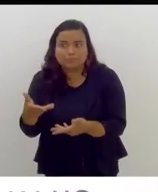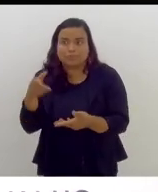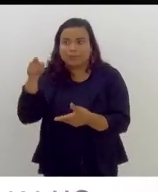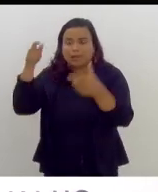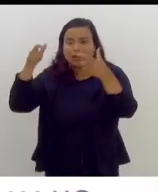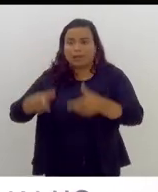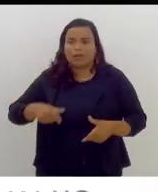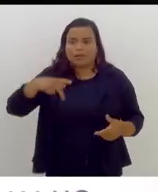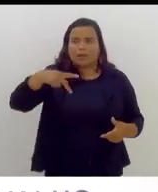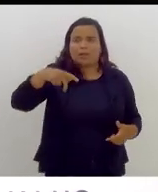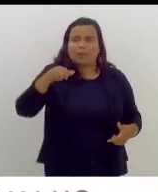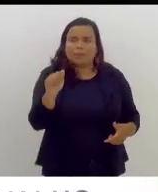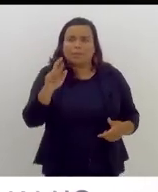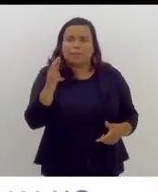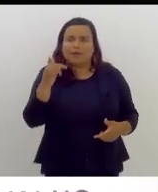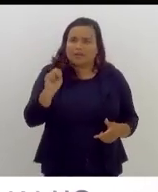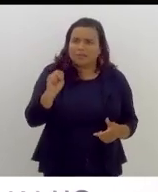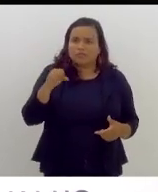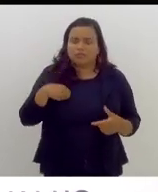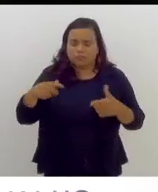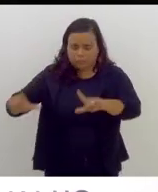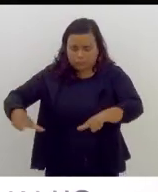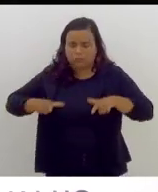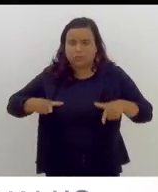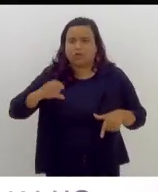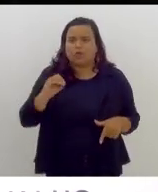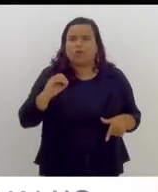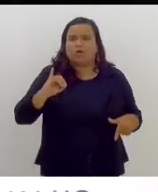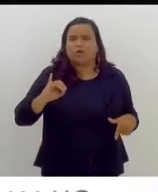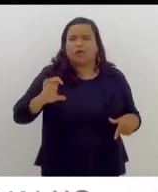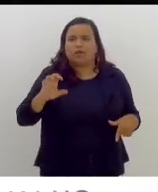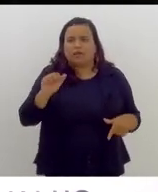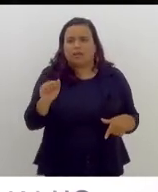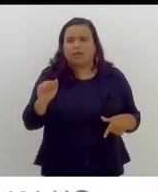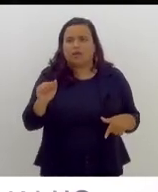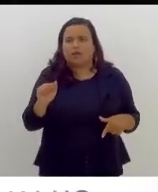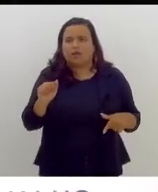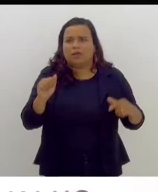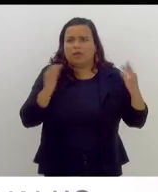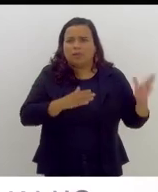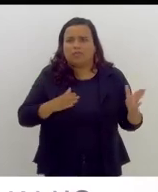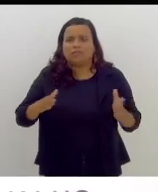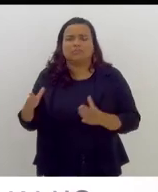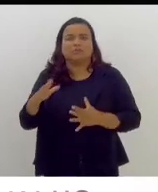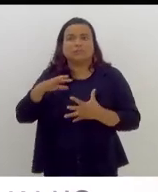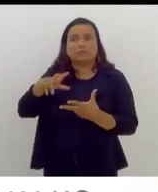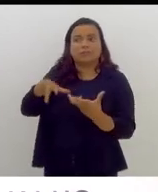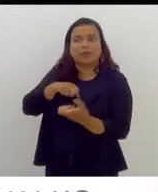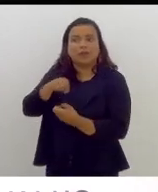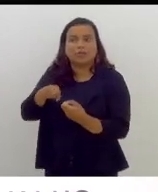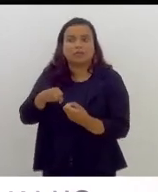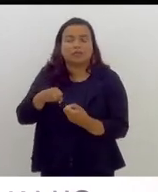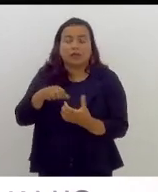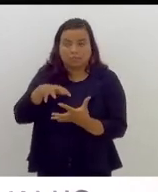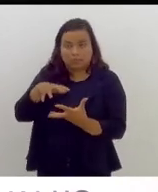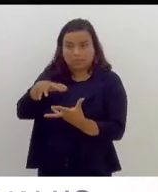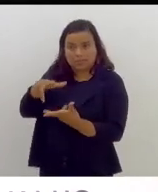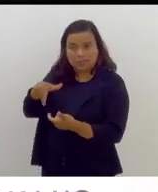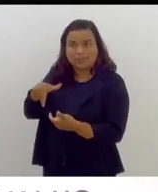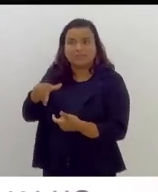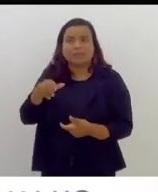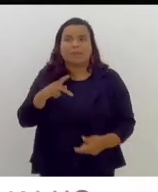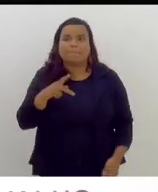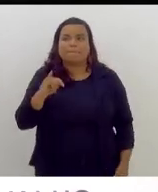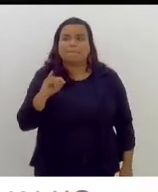para receber um diploma da OIEA, Organização Internacional de Epizootias. Eu tenho esse diploma lá até hoje,